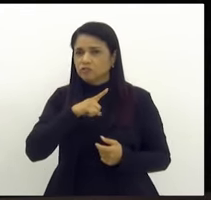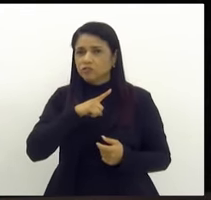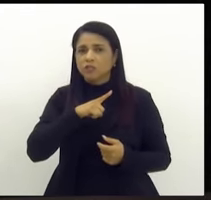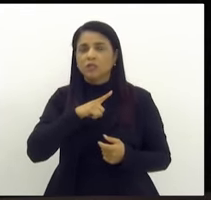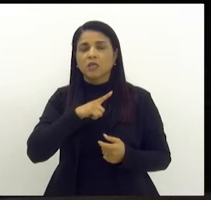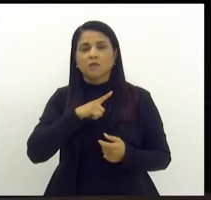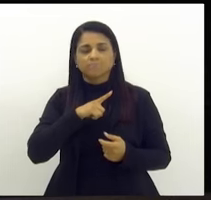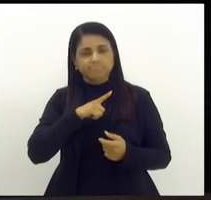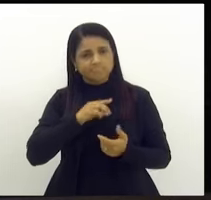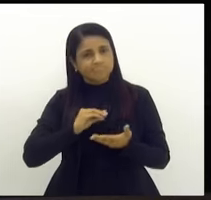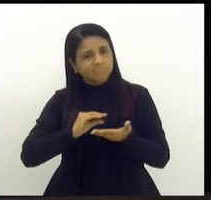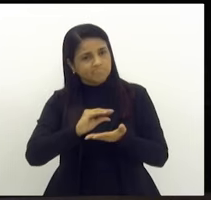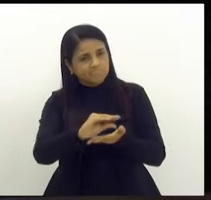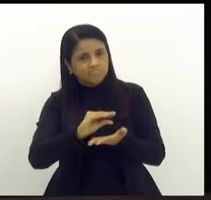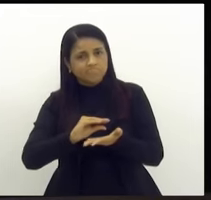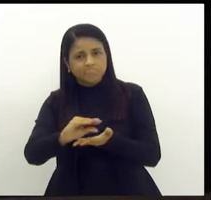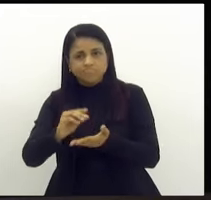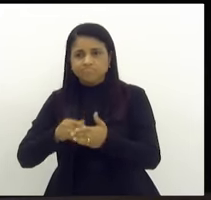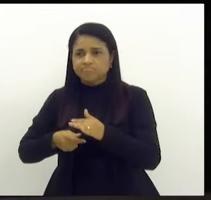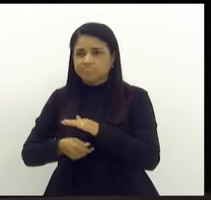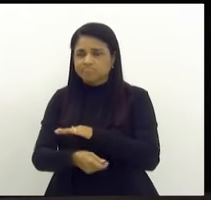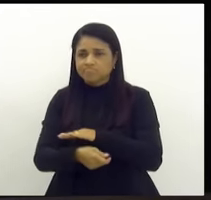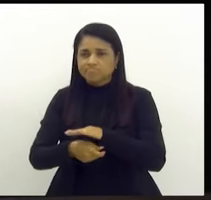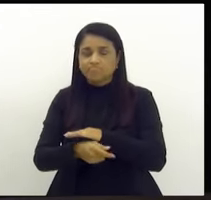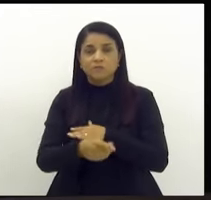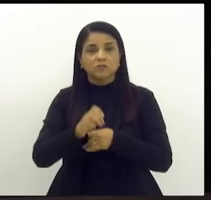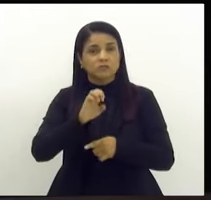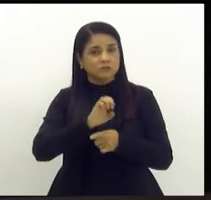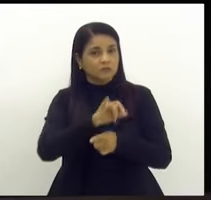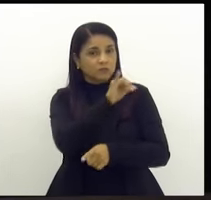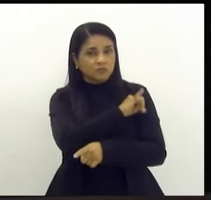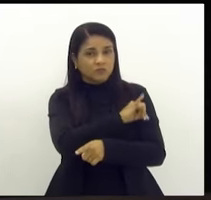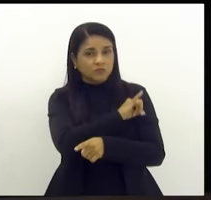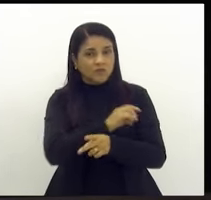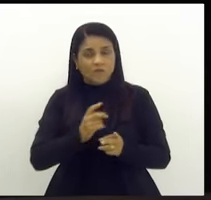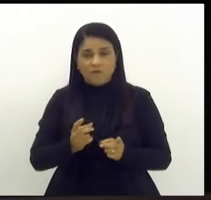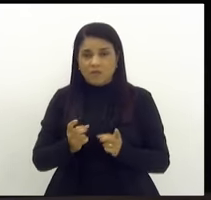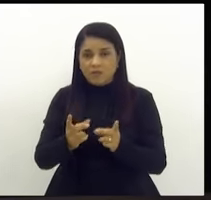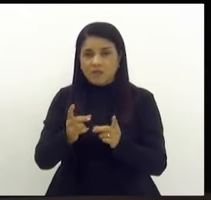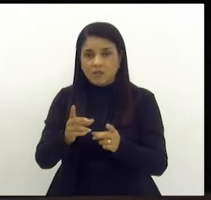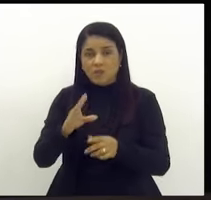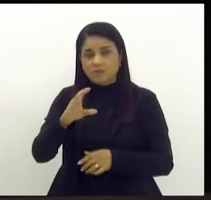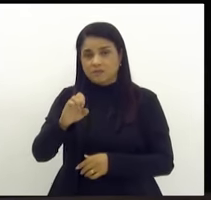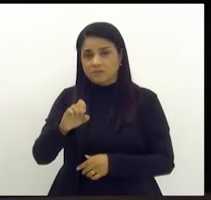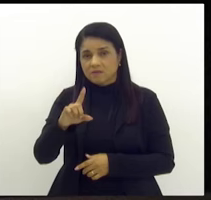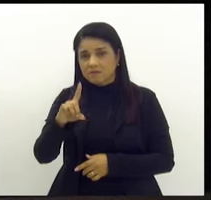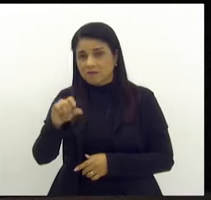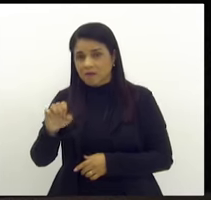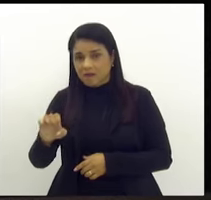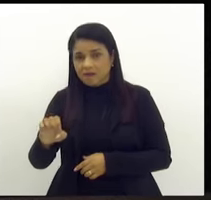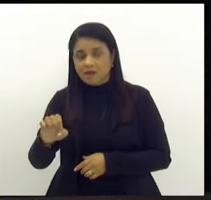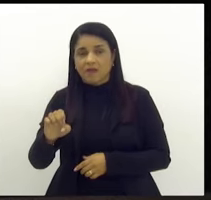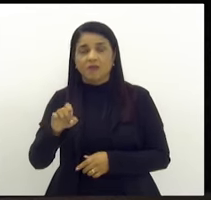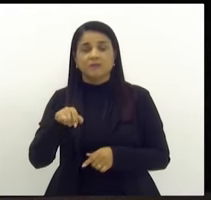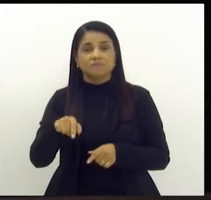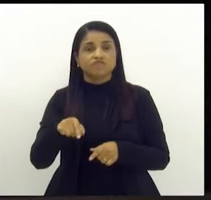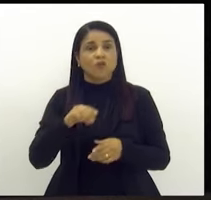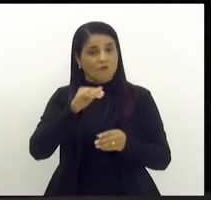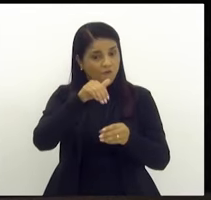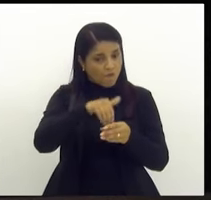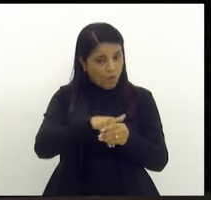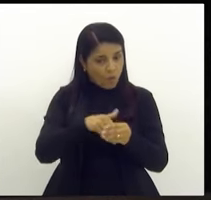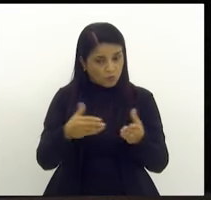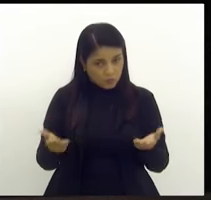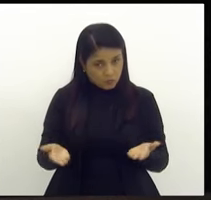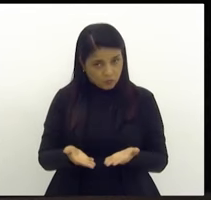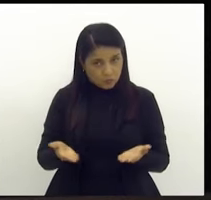favoráveis o Rio de Janeiro recebeu e vendeu a Sedai quant voto de Muitos daqueles que estão aqui